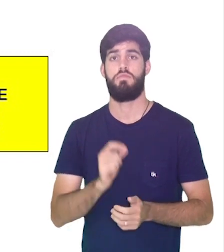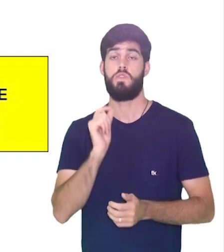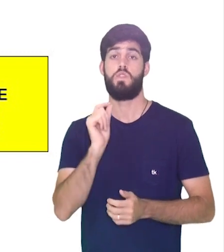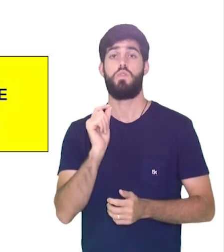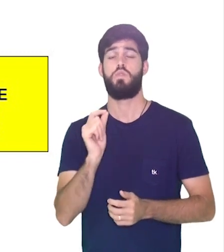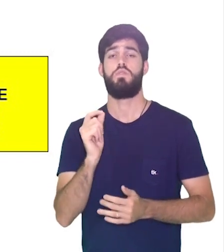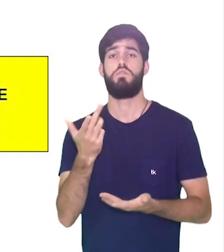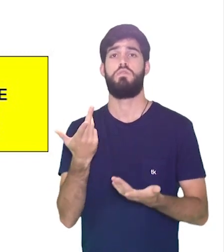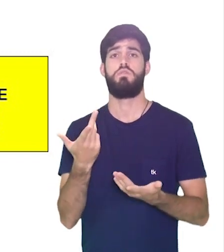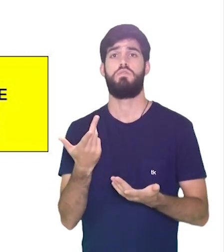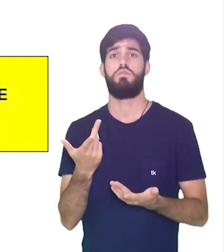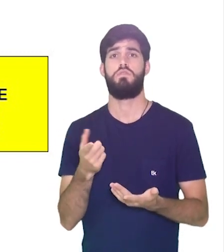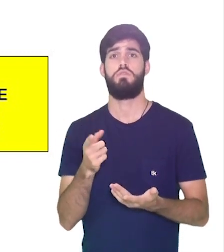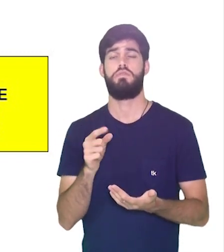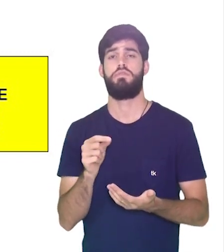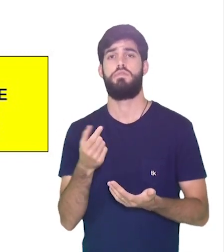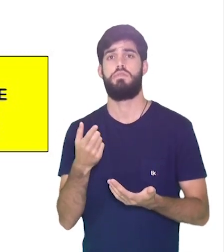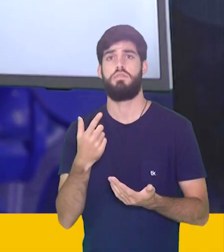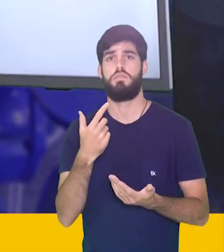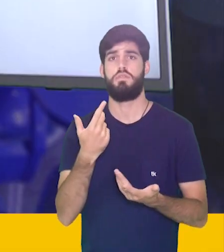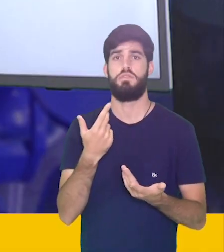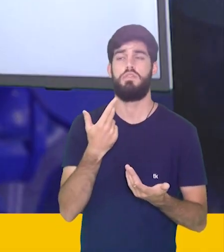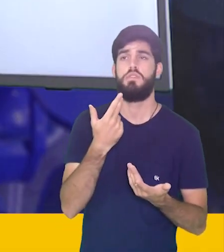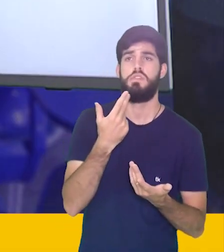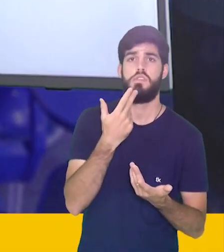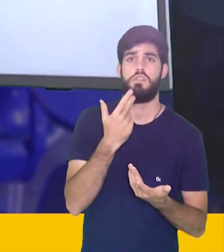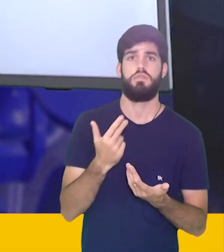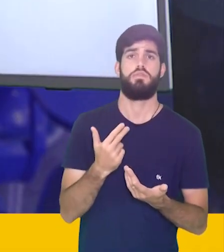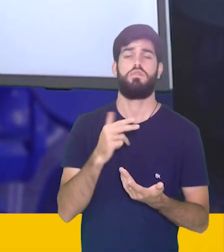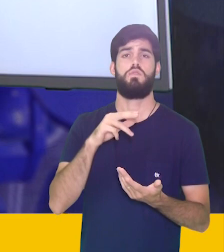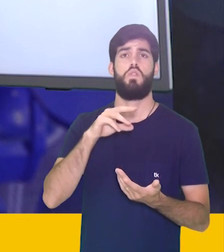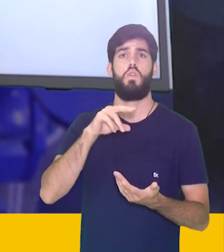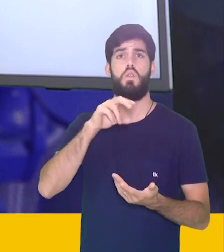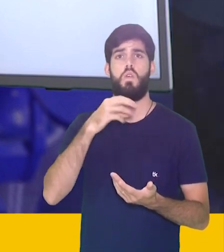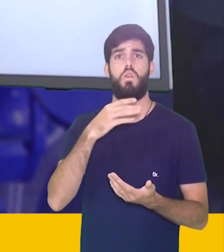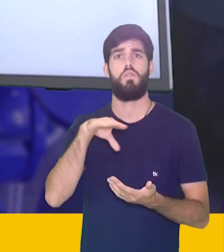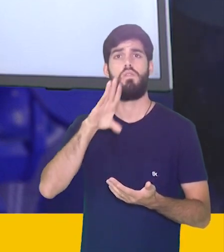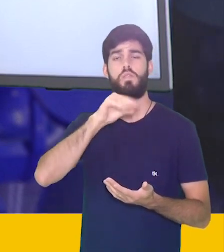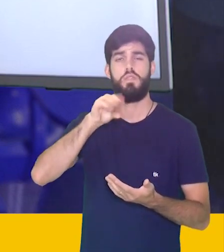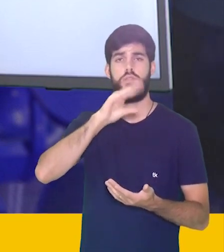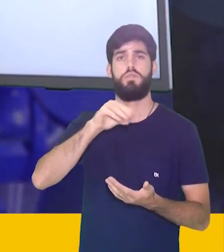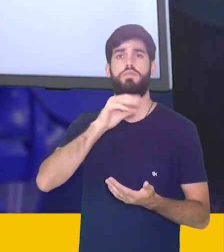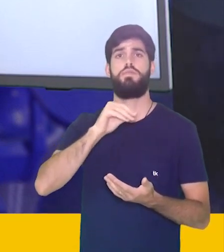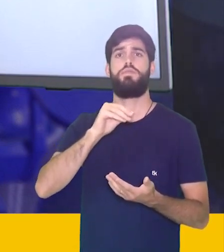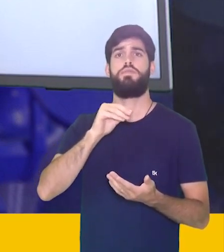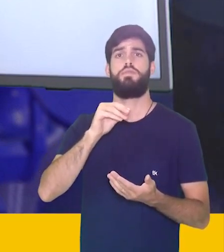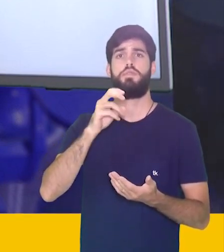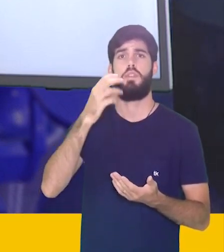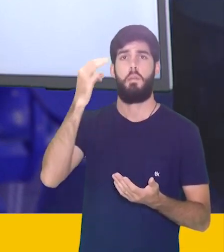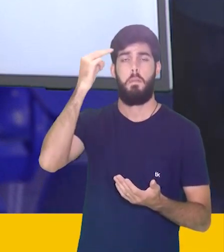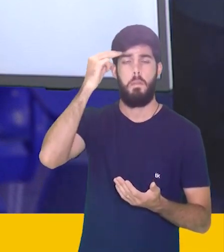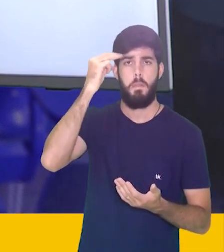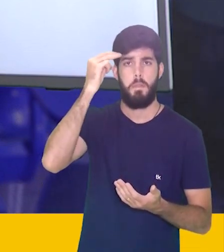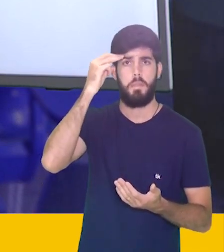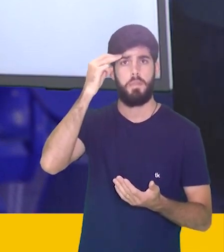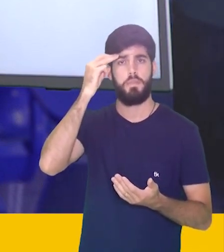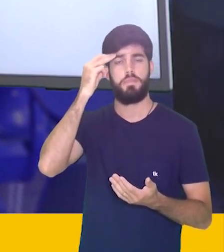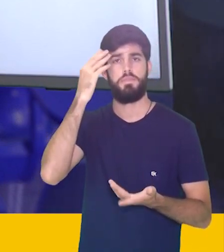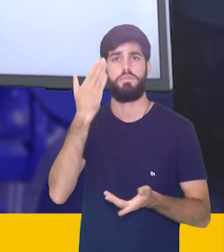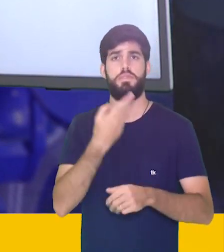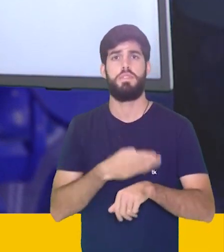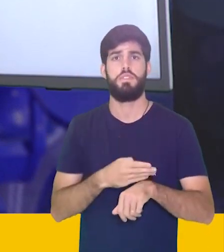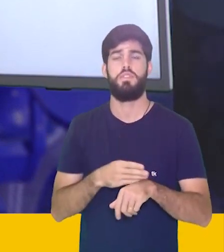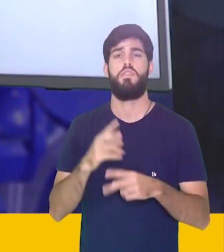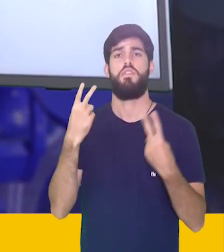E o que é que vem a ser essa tradição oral? Ela é o cultivo da memória de certos princípios,